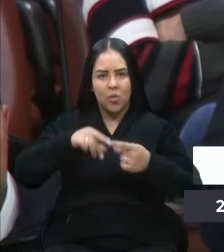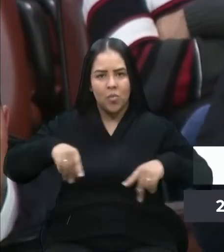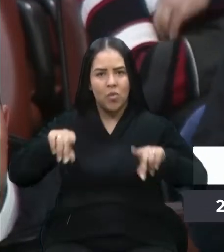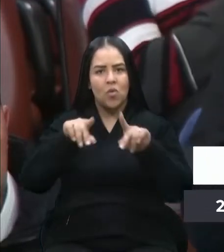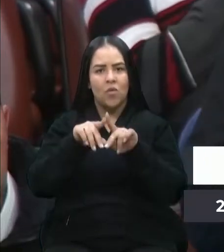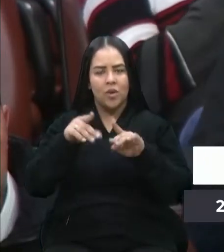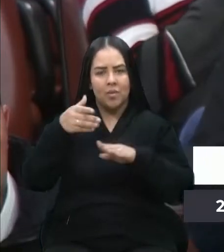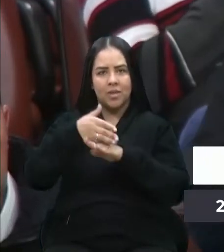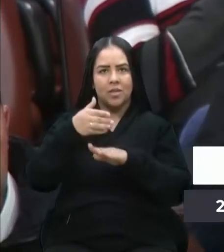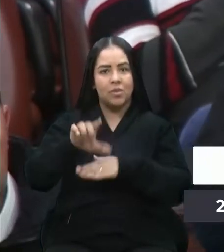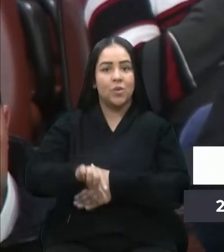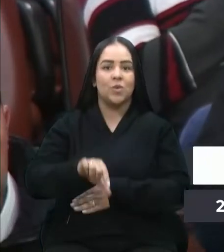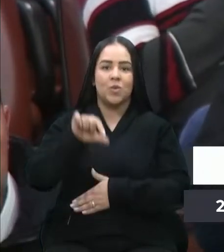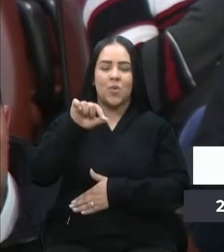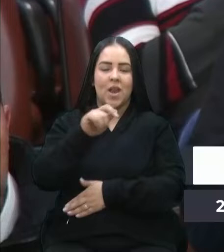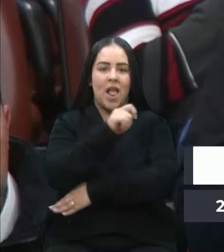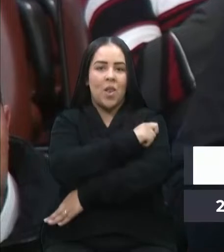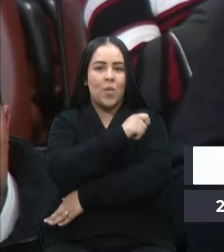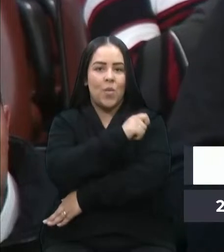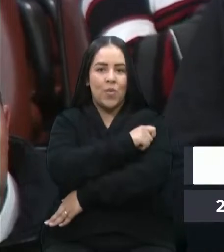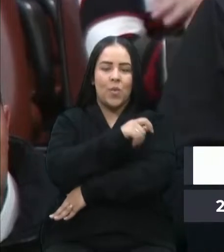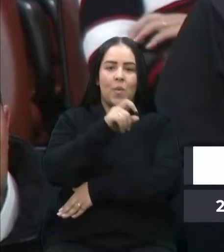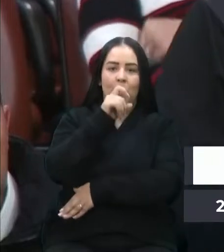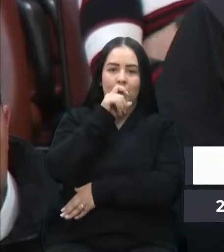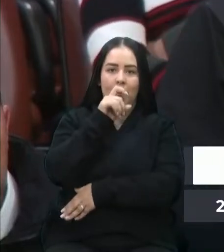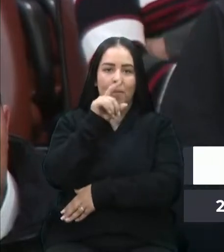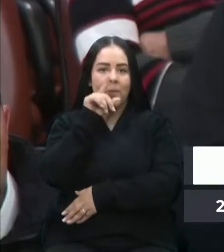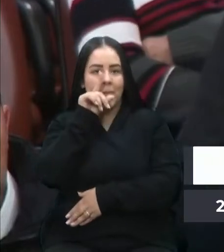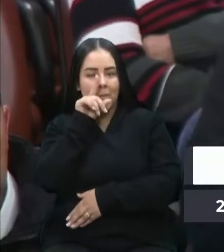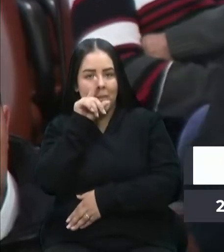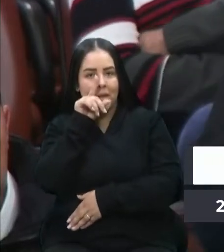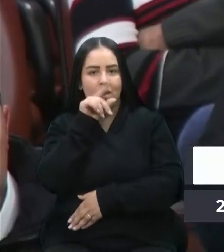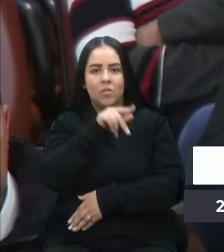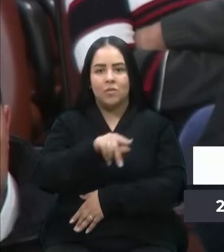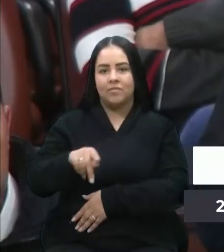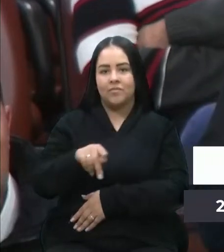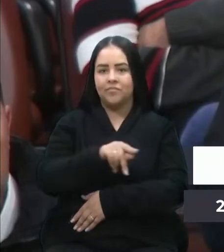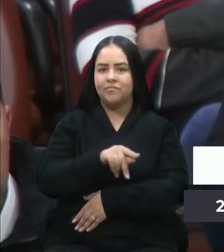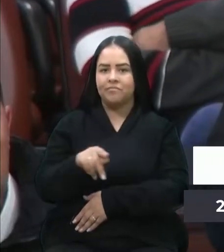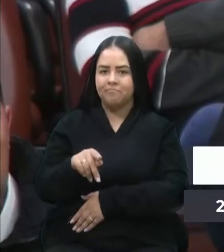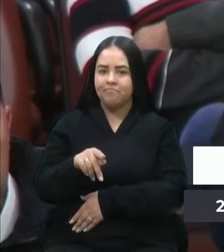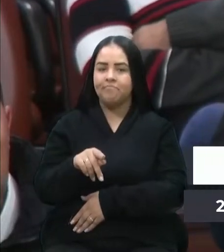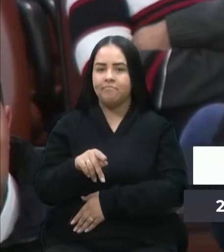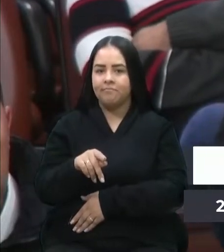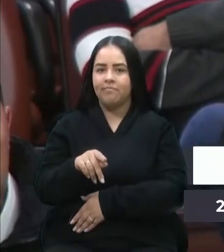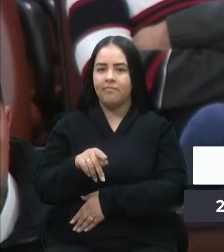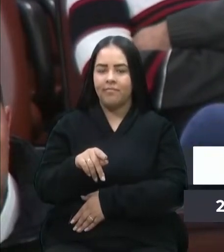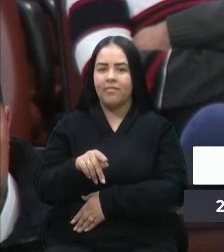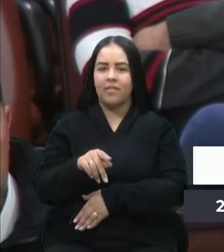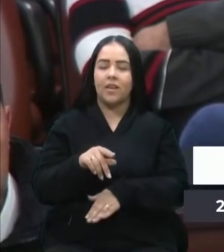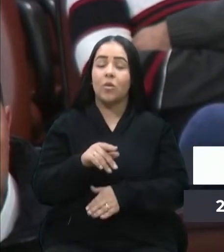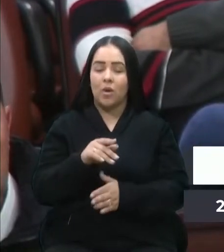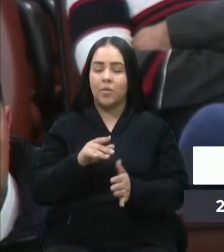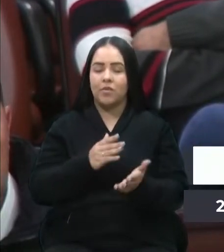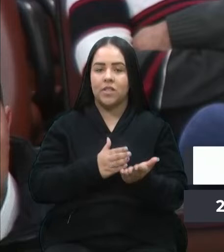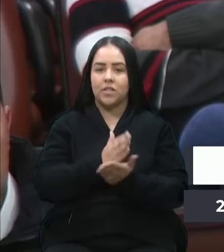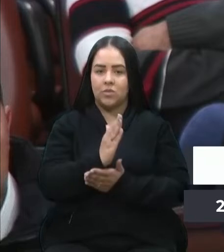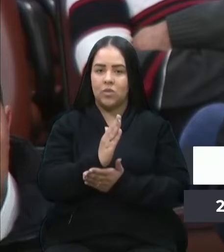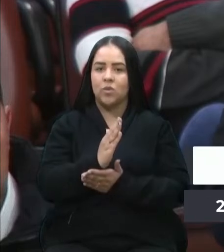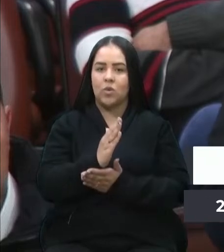participa, os alunos, pais, né, os próprios professores, com fiscalização do poder público. E eu quero dizer uma coisa assim,